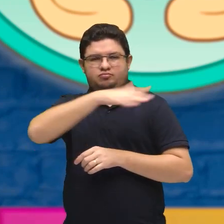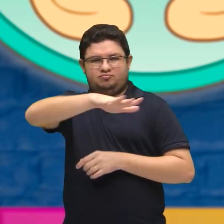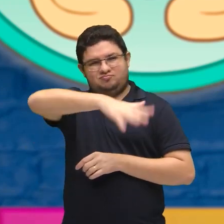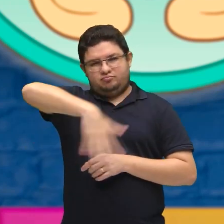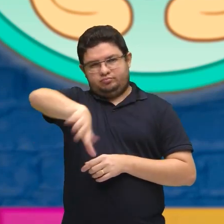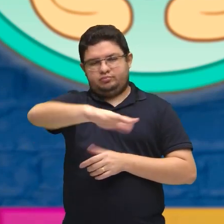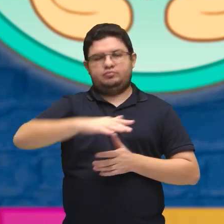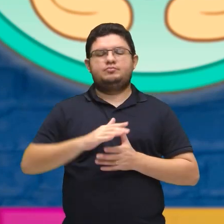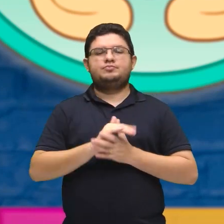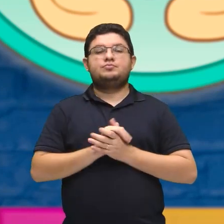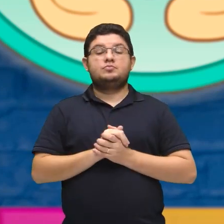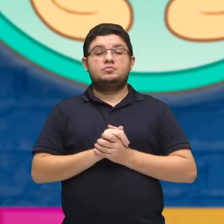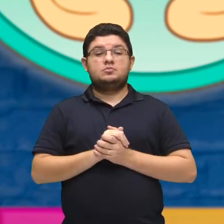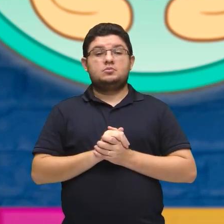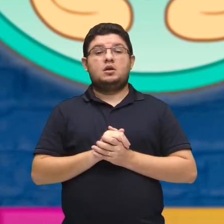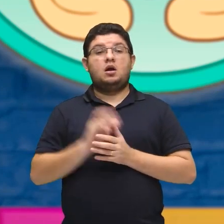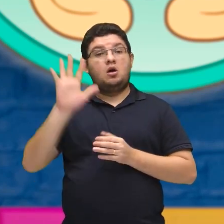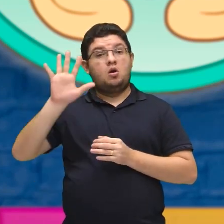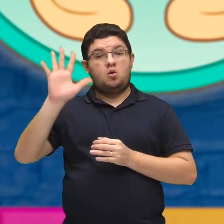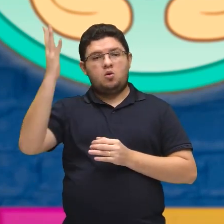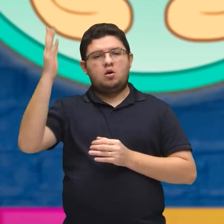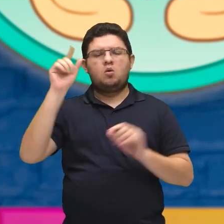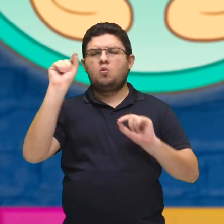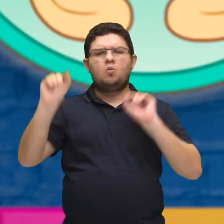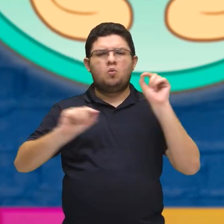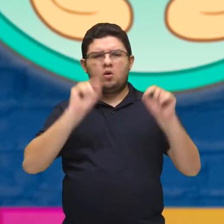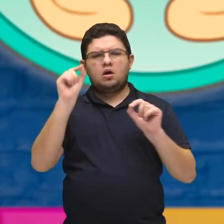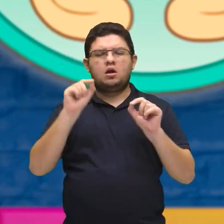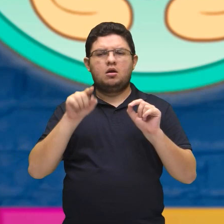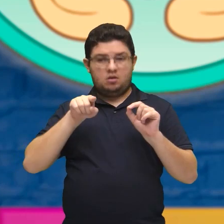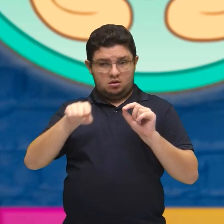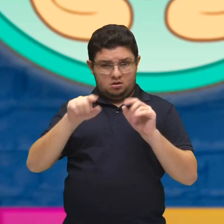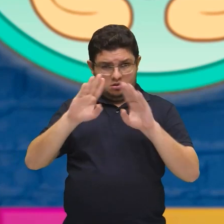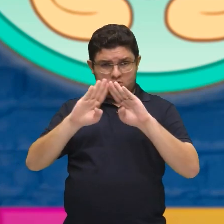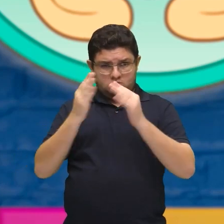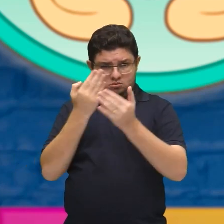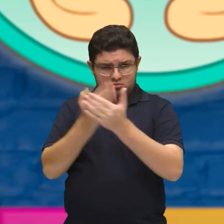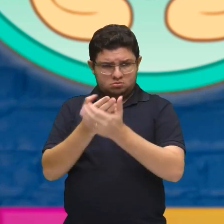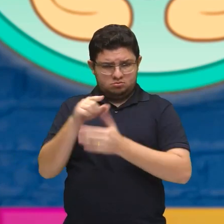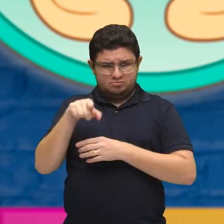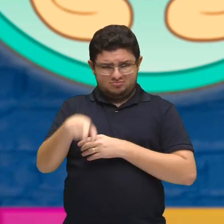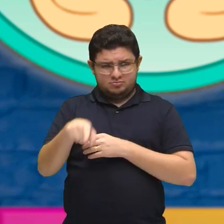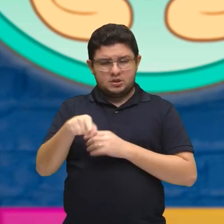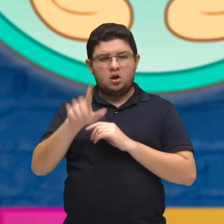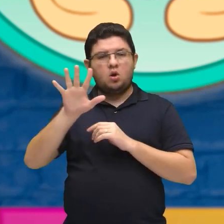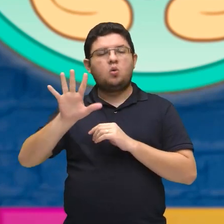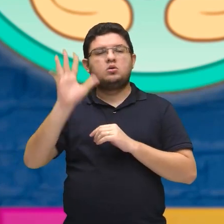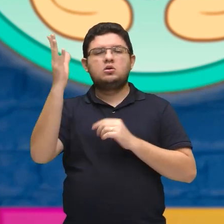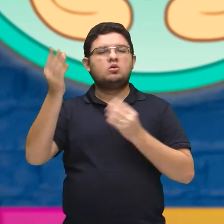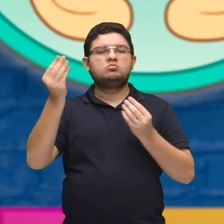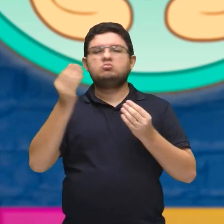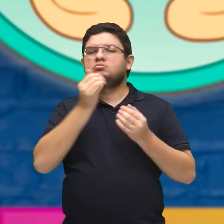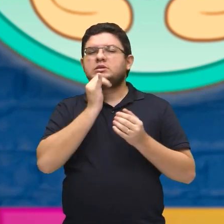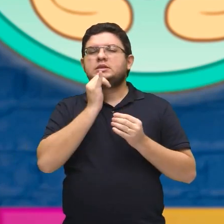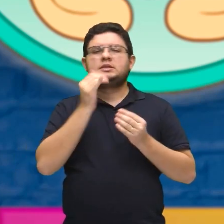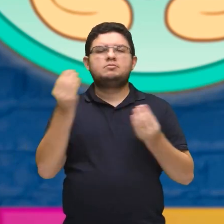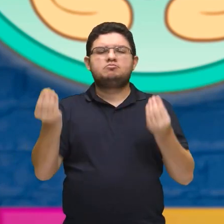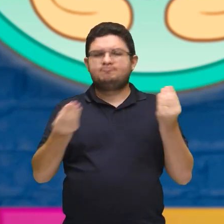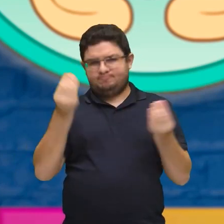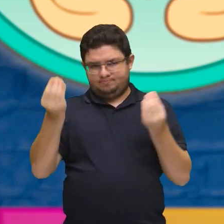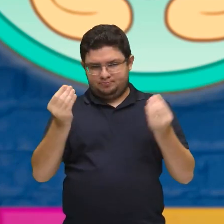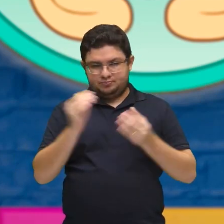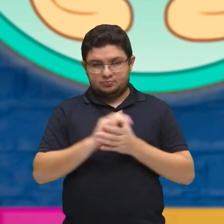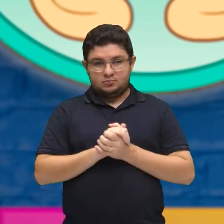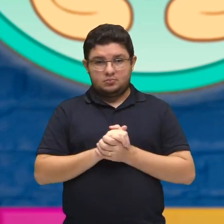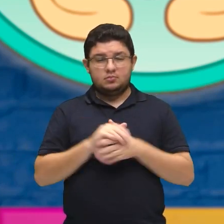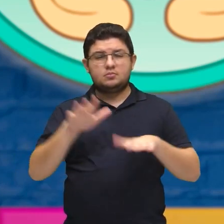veja bem, como é que essa regra pode aparecer na escola? Sabe aquela situação em que tem aquele